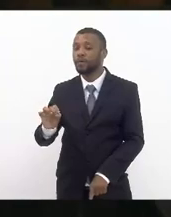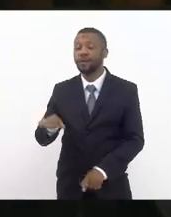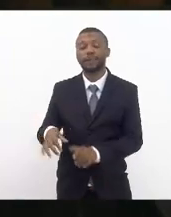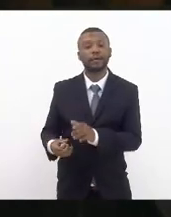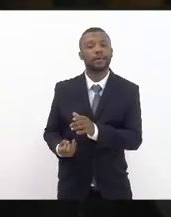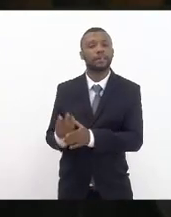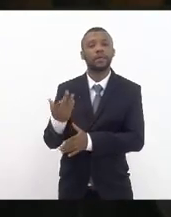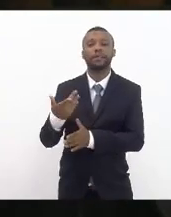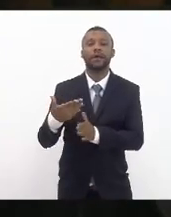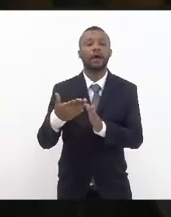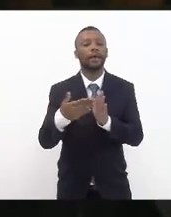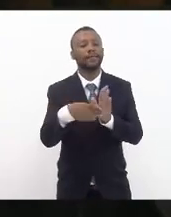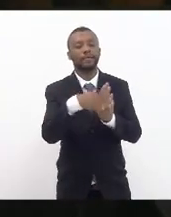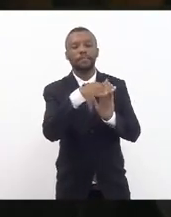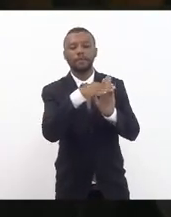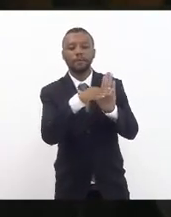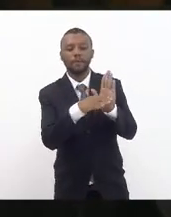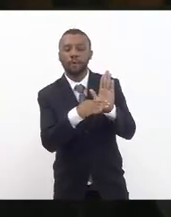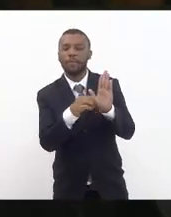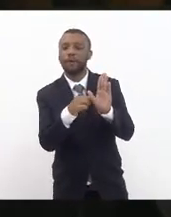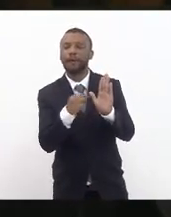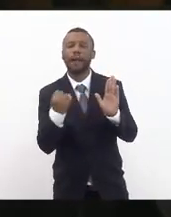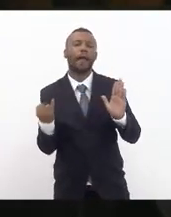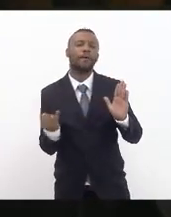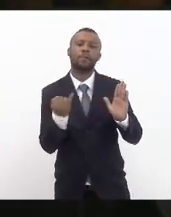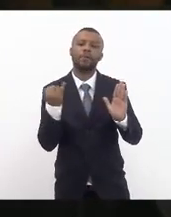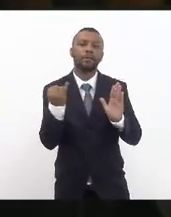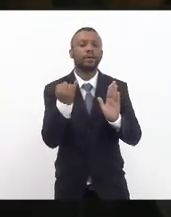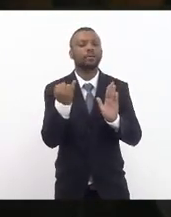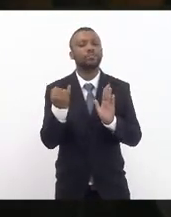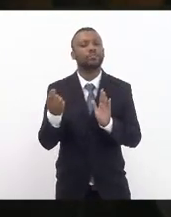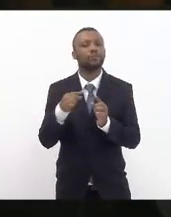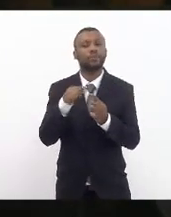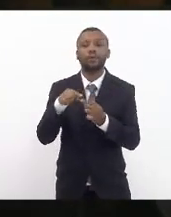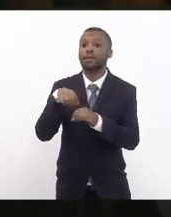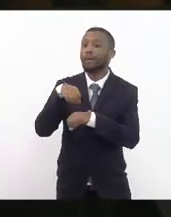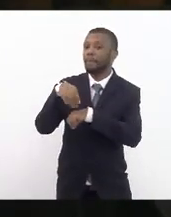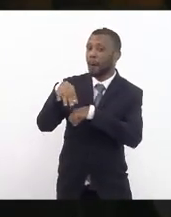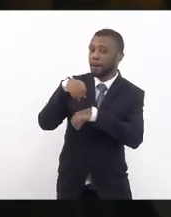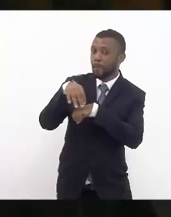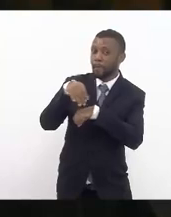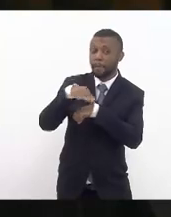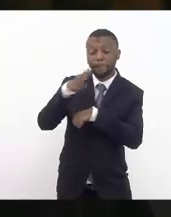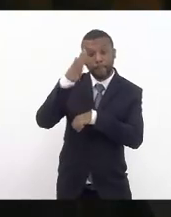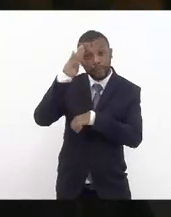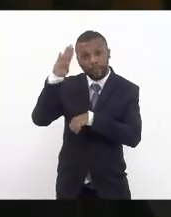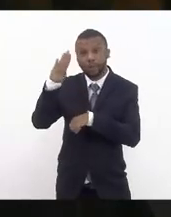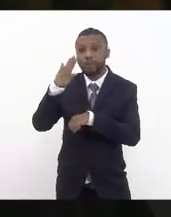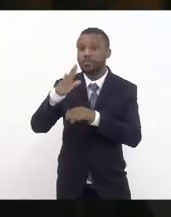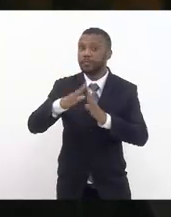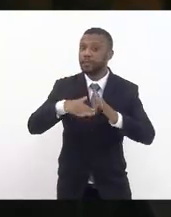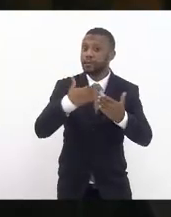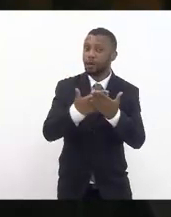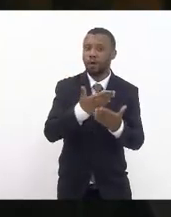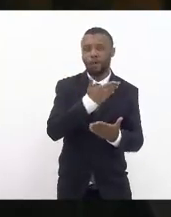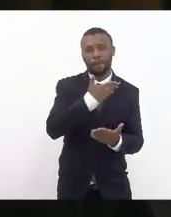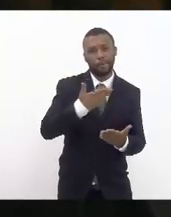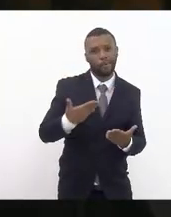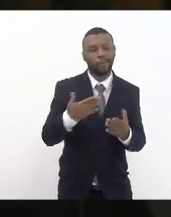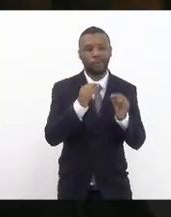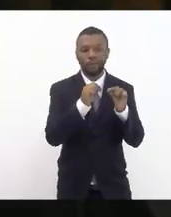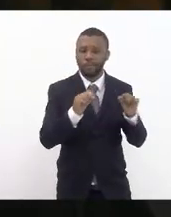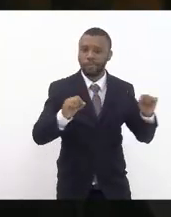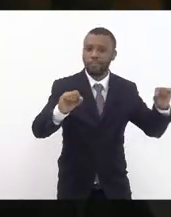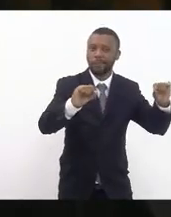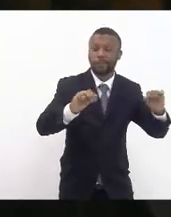esse guia é fundamental a divulgação, principalmente na rede pública, na rede privada, da